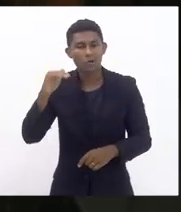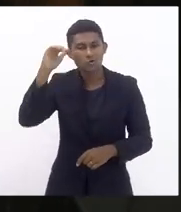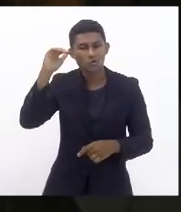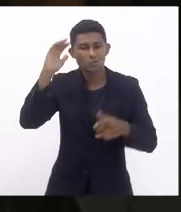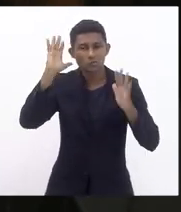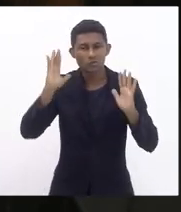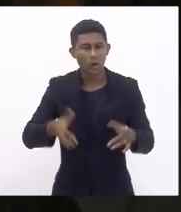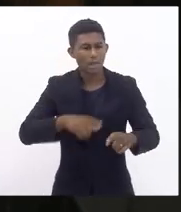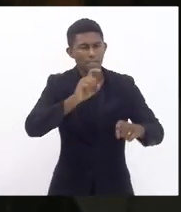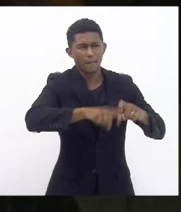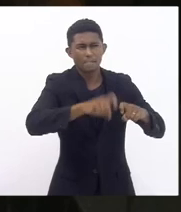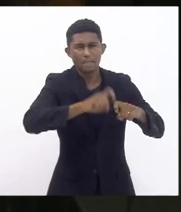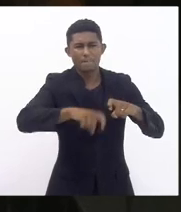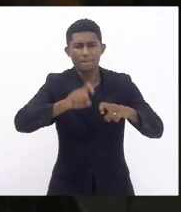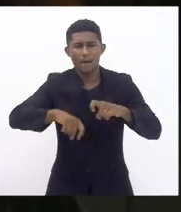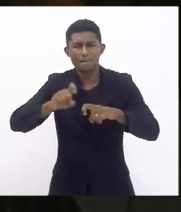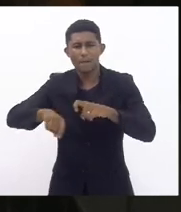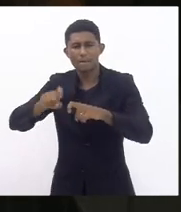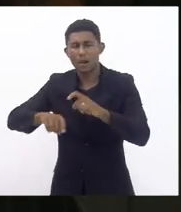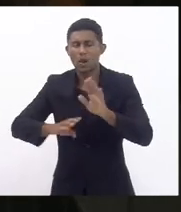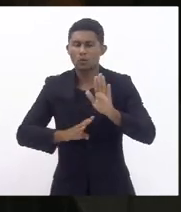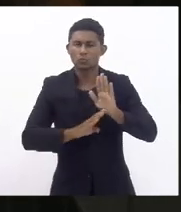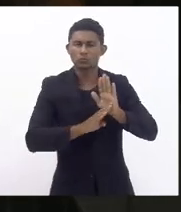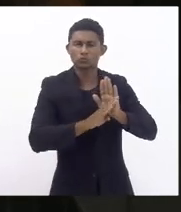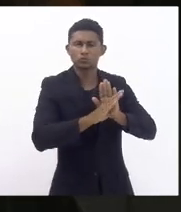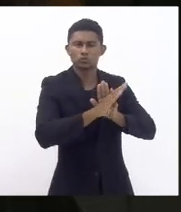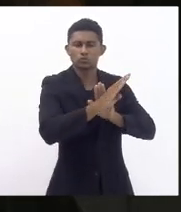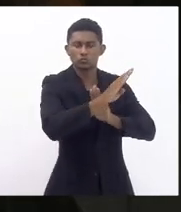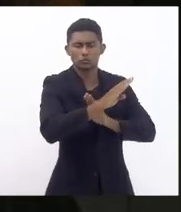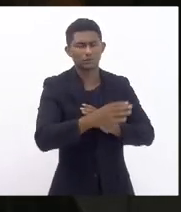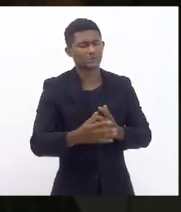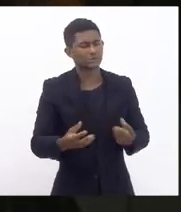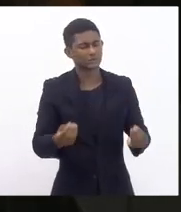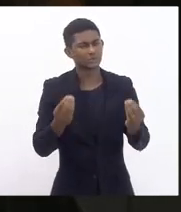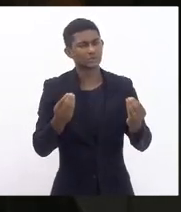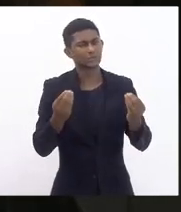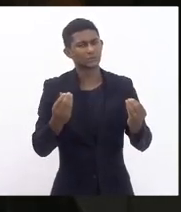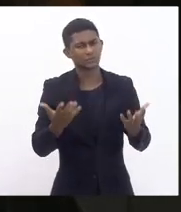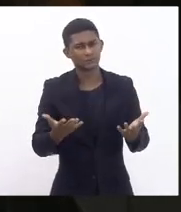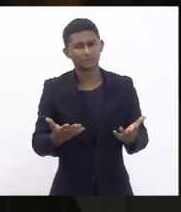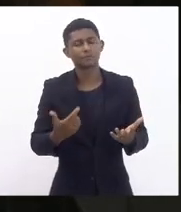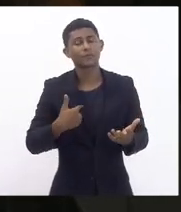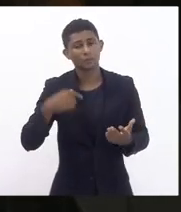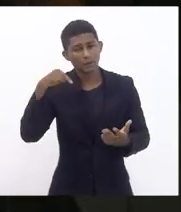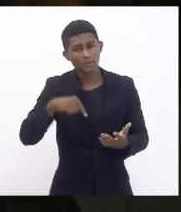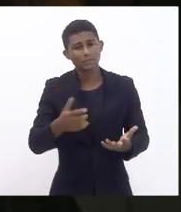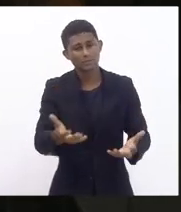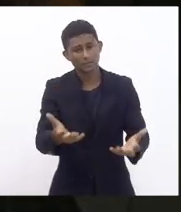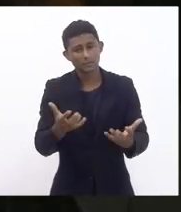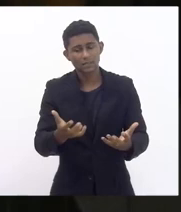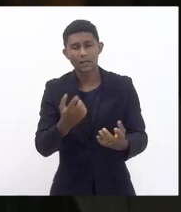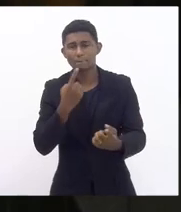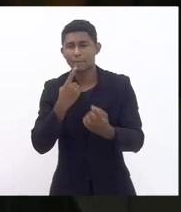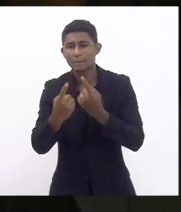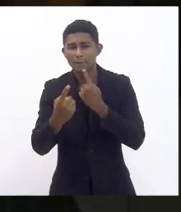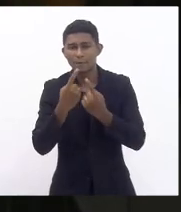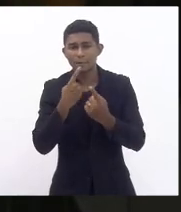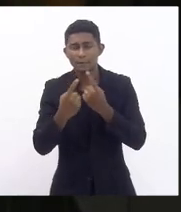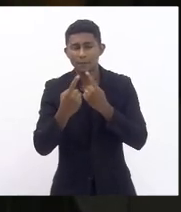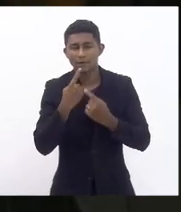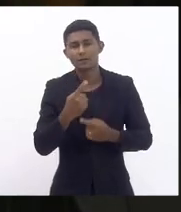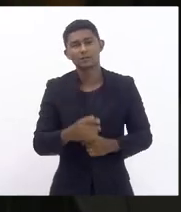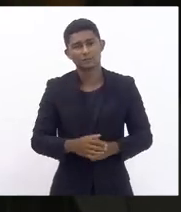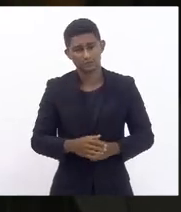numa situação verdadeiramente alarmante. Então, eu queria fazer um debate, apenas